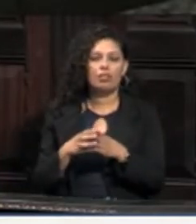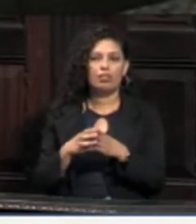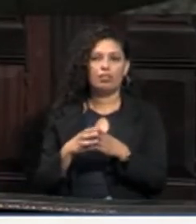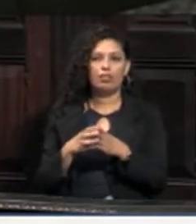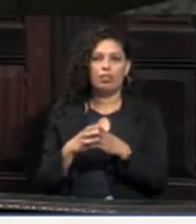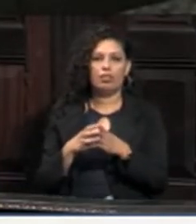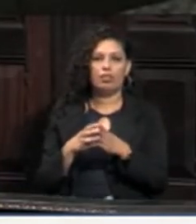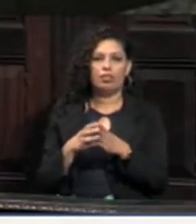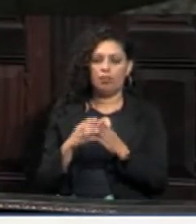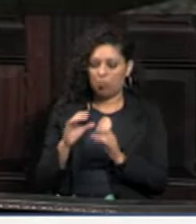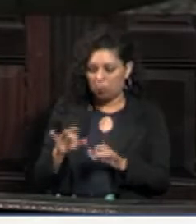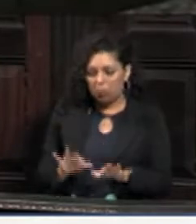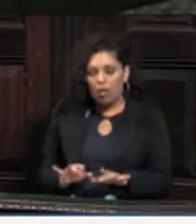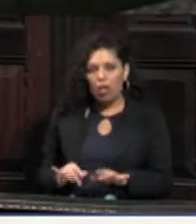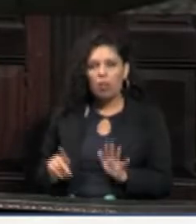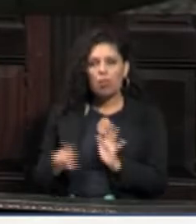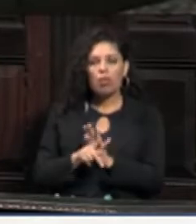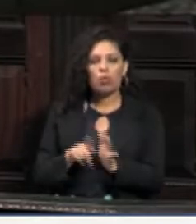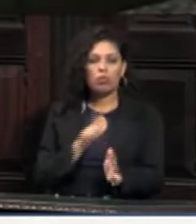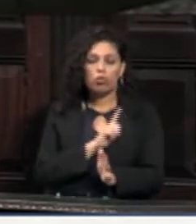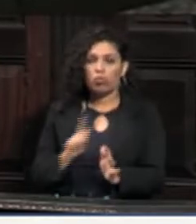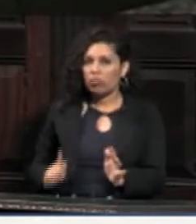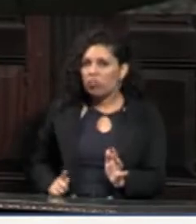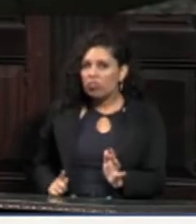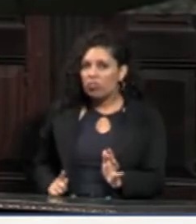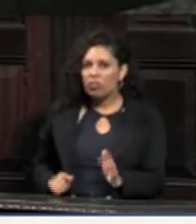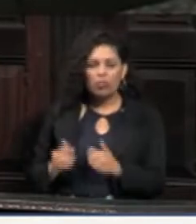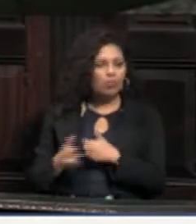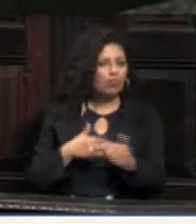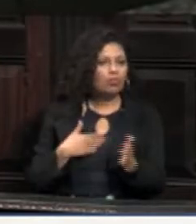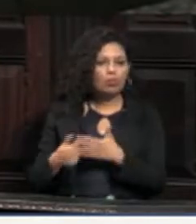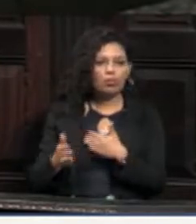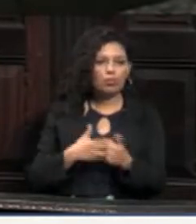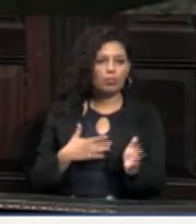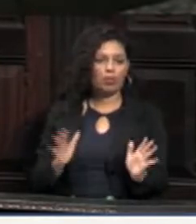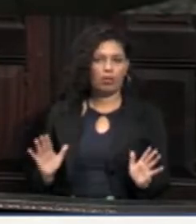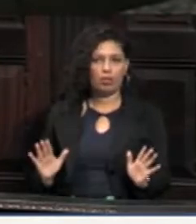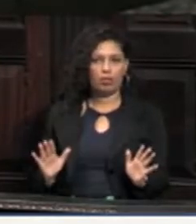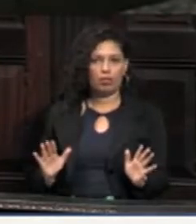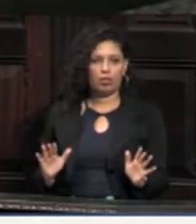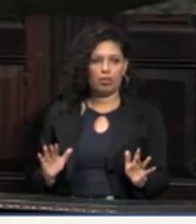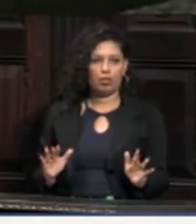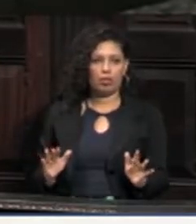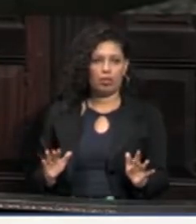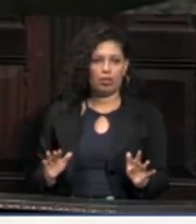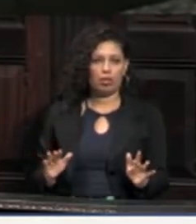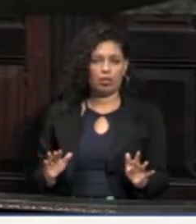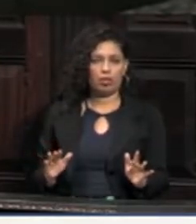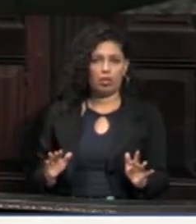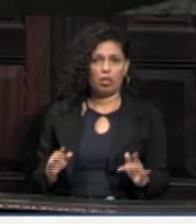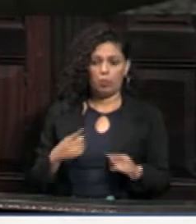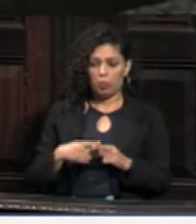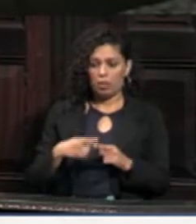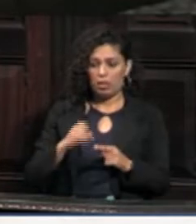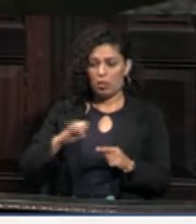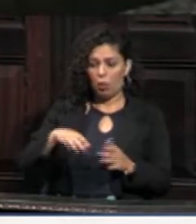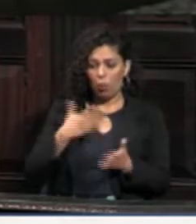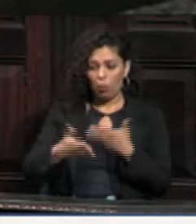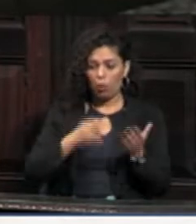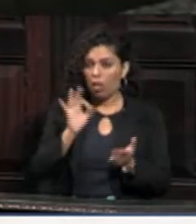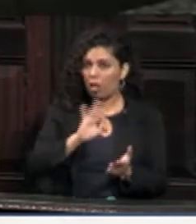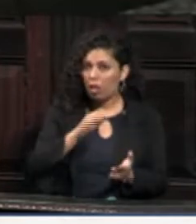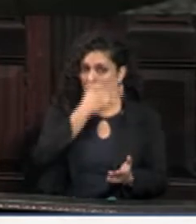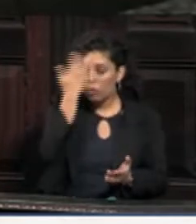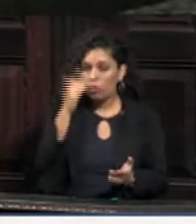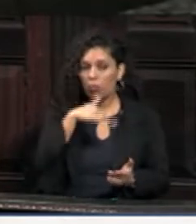morte eminente. Até morrem porque não são atendidos nunca e acabam morrendo. Ora,